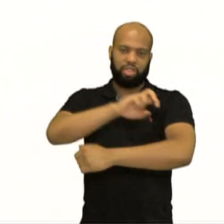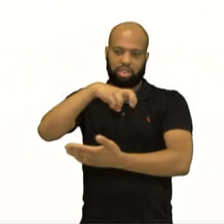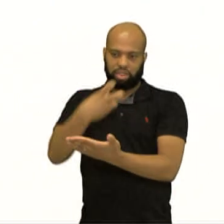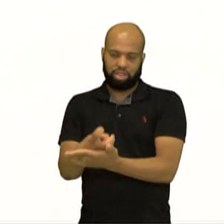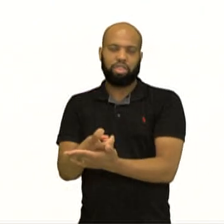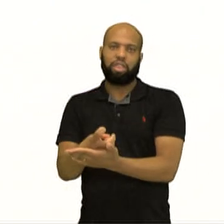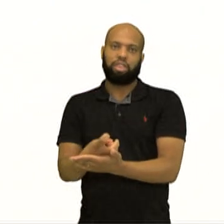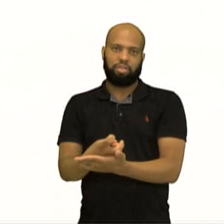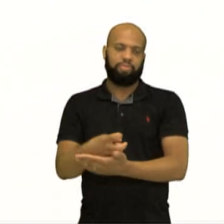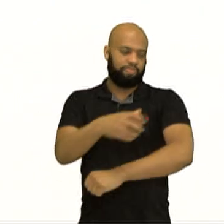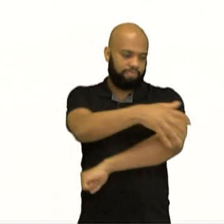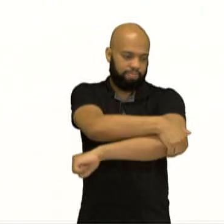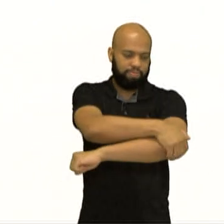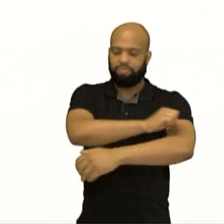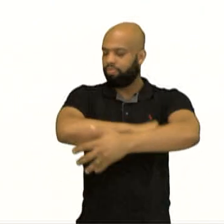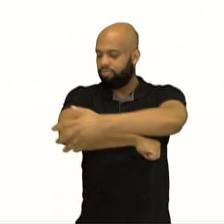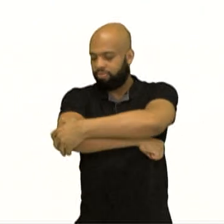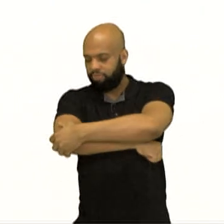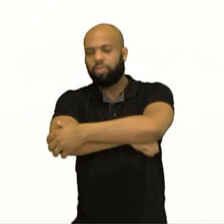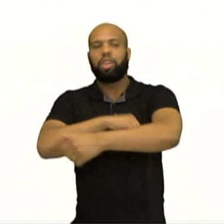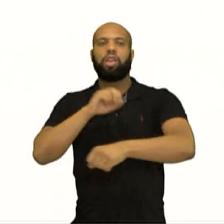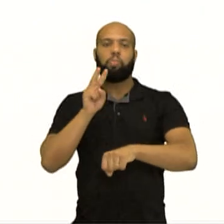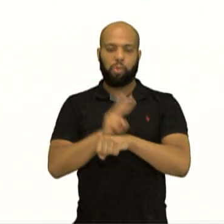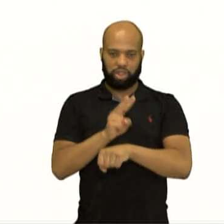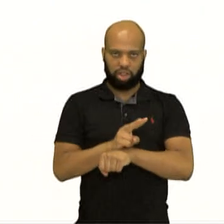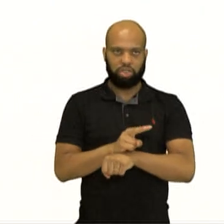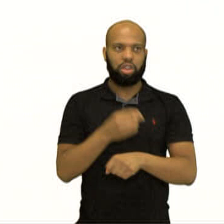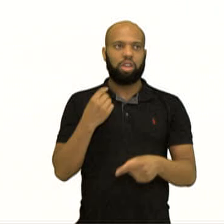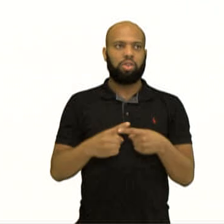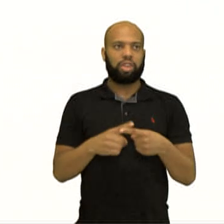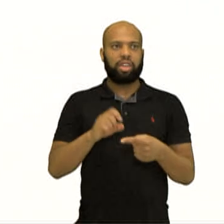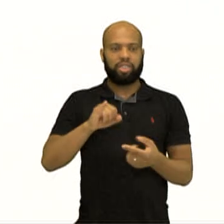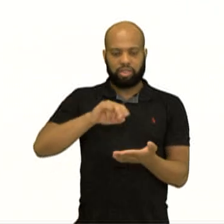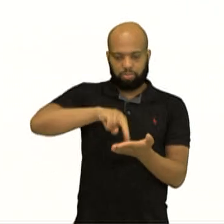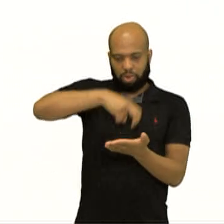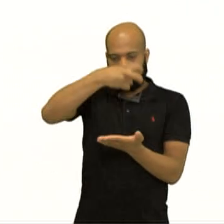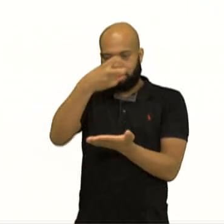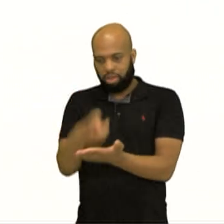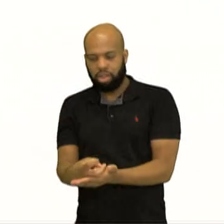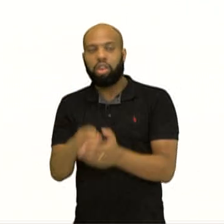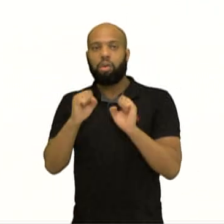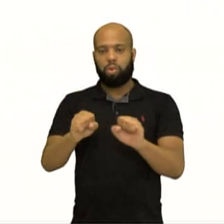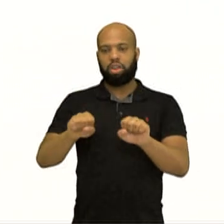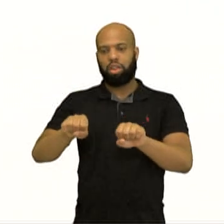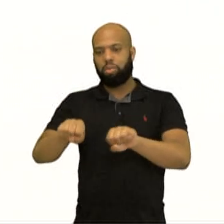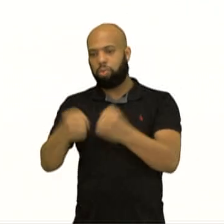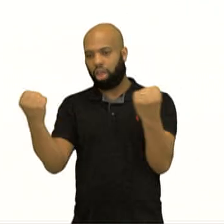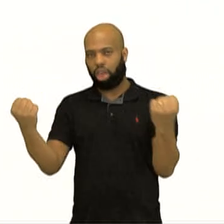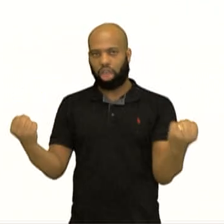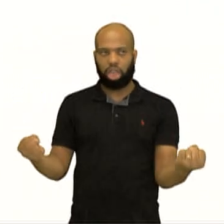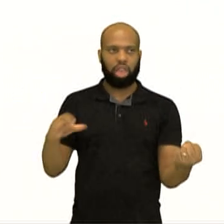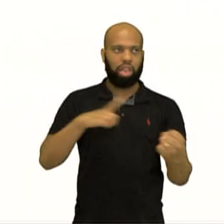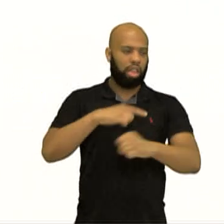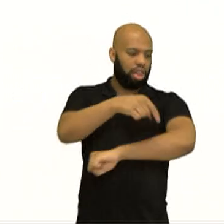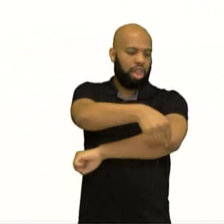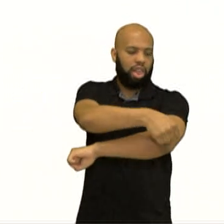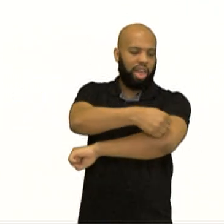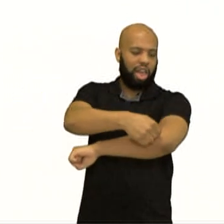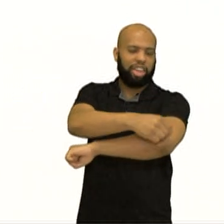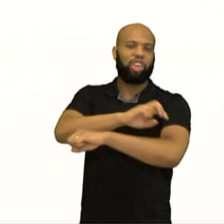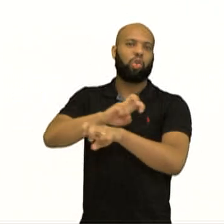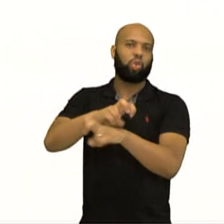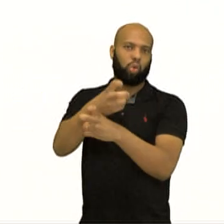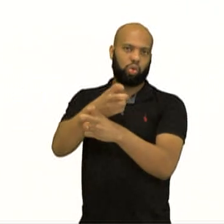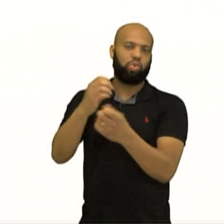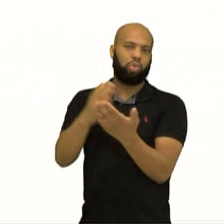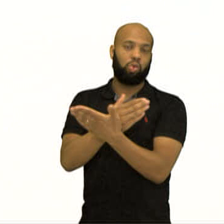nessa parte do corpo. Mesmo porque qualquer queda pode ser que quebre, né? A gente tem vários ossos aqui que pode